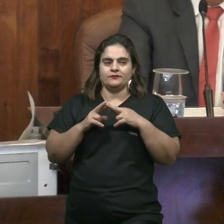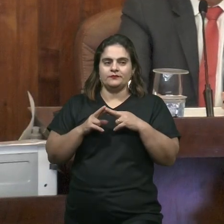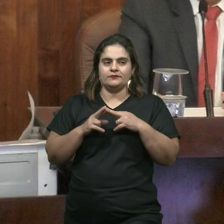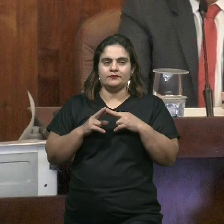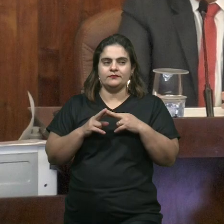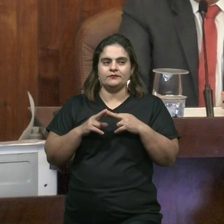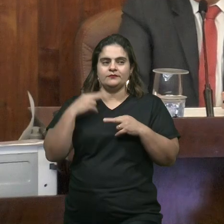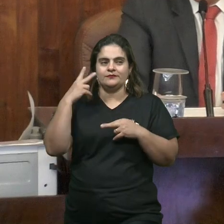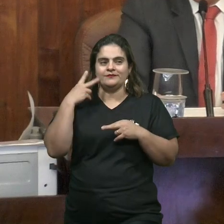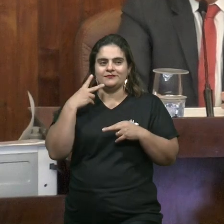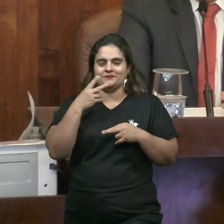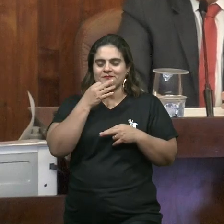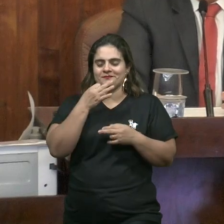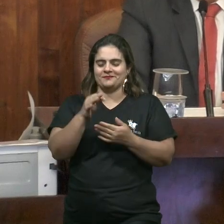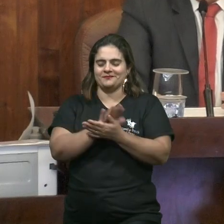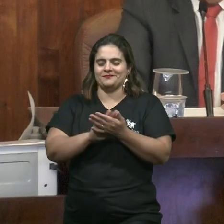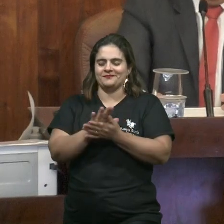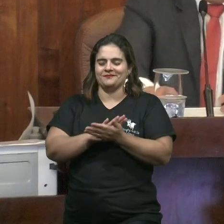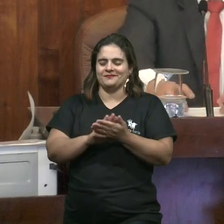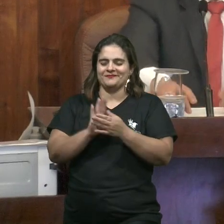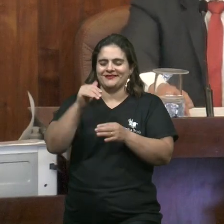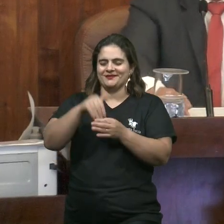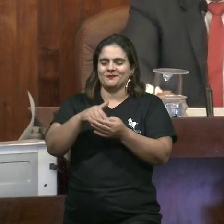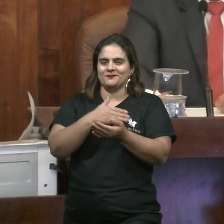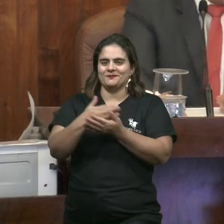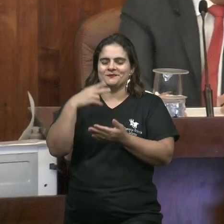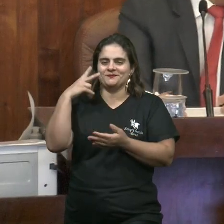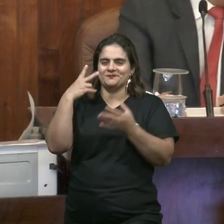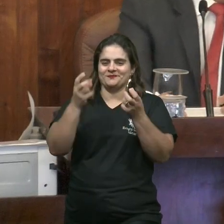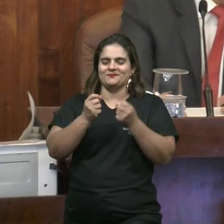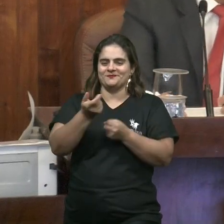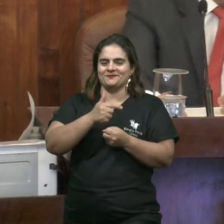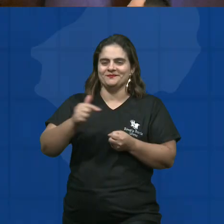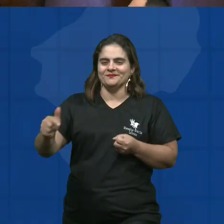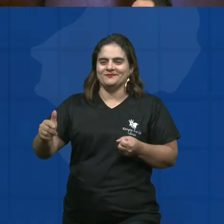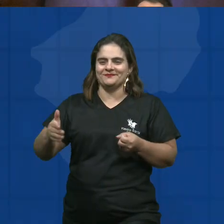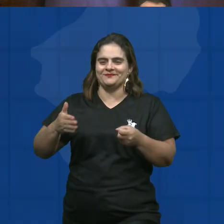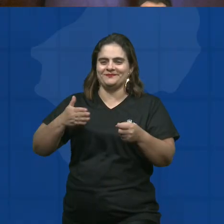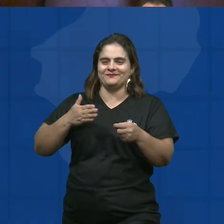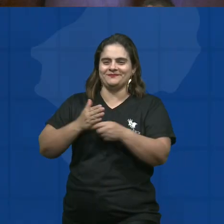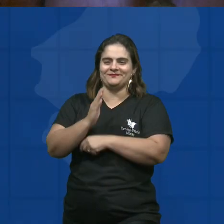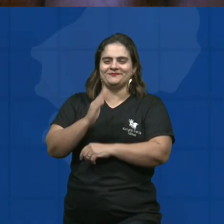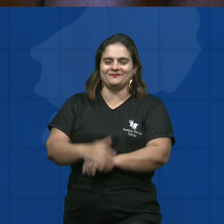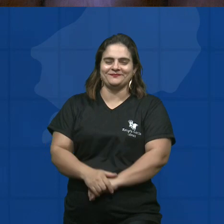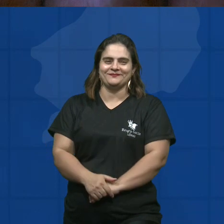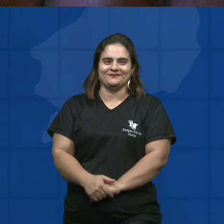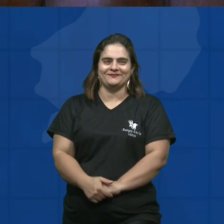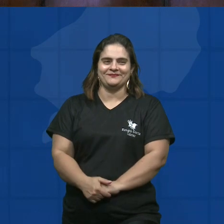Discussão, requerimento? Não havendo vereadores inscritos, a discussão está em votação. Os vereadores que estão favoráveis permaneçam como se encontram, aprovado.